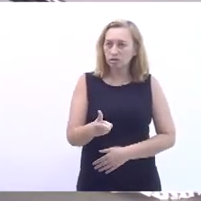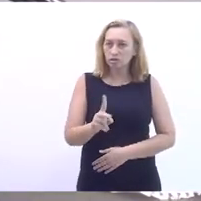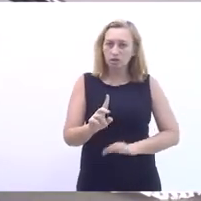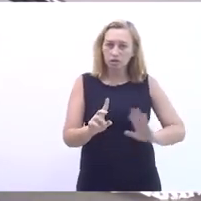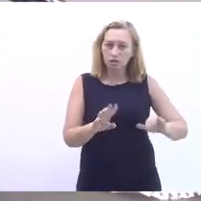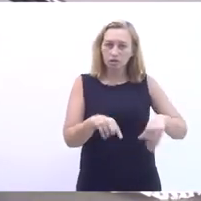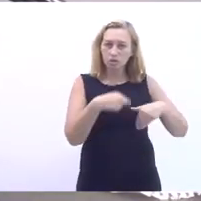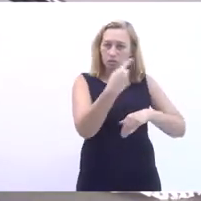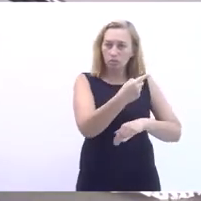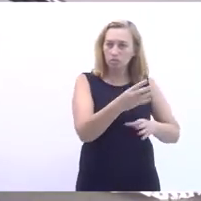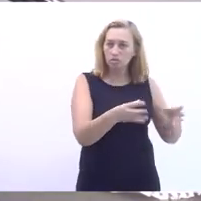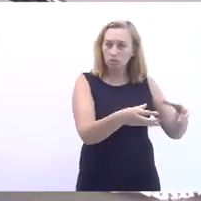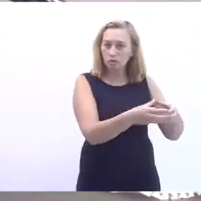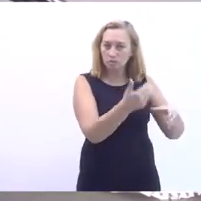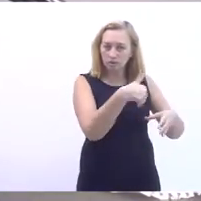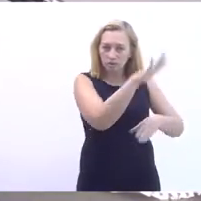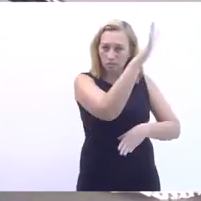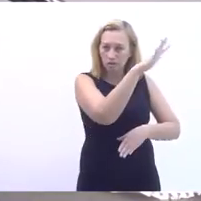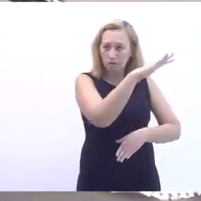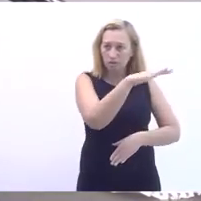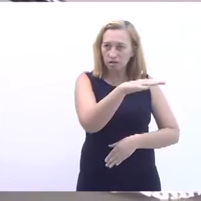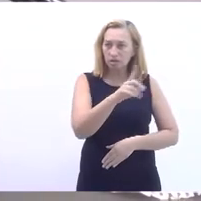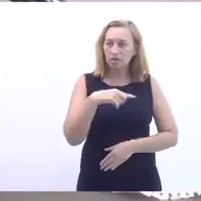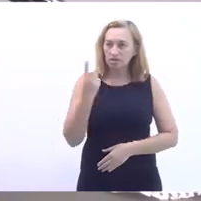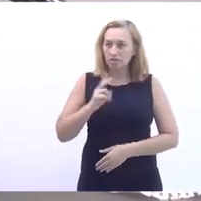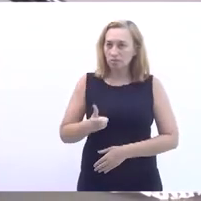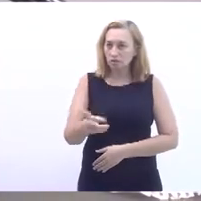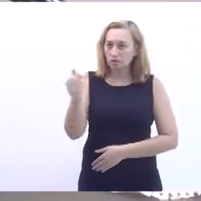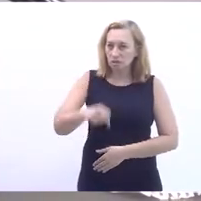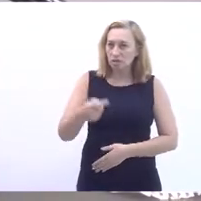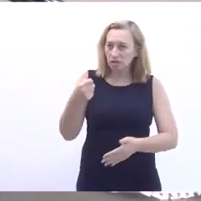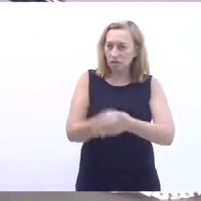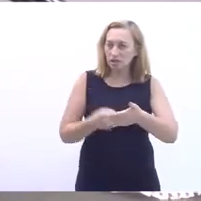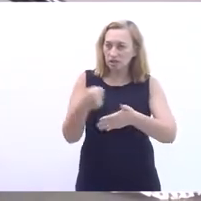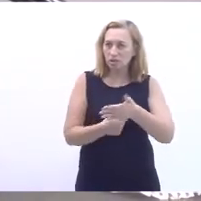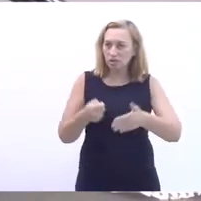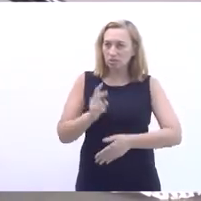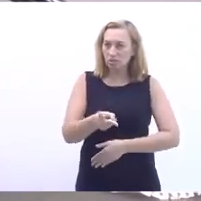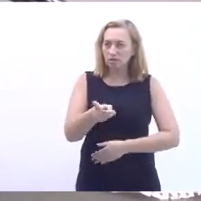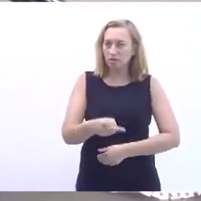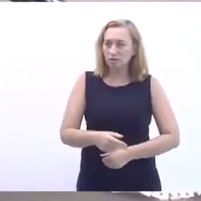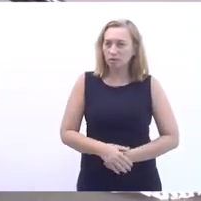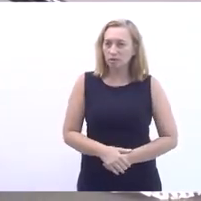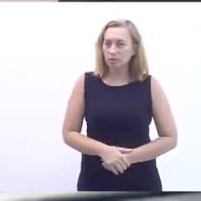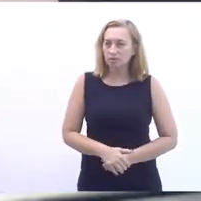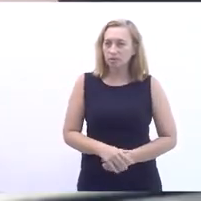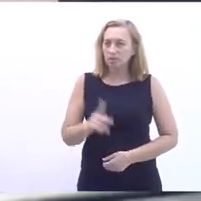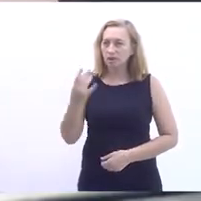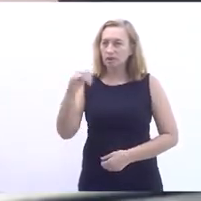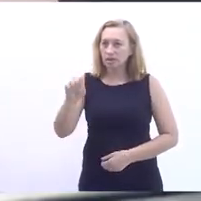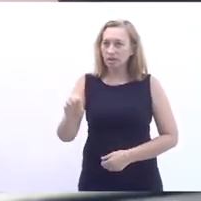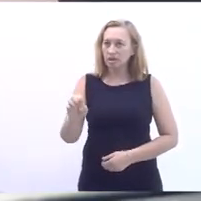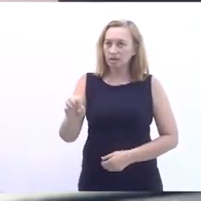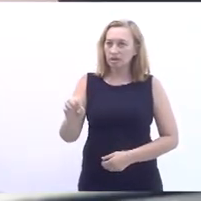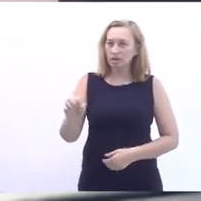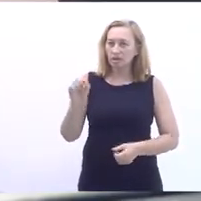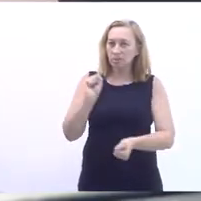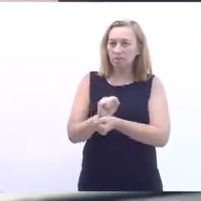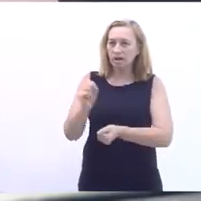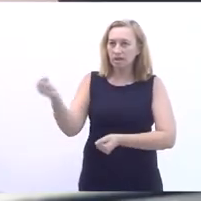para a lata de lixo não reciclável da história e nós vamos tá aqui vezes tinham como sempre Henrique Parem de nos